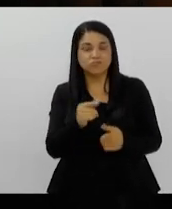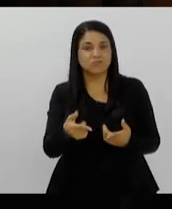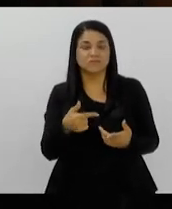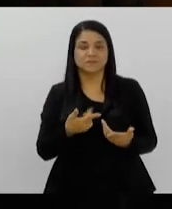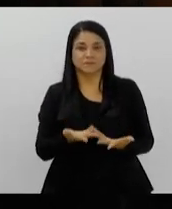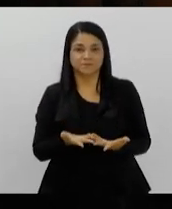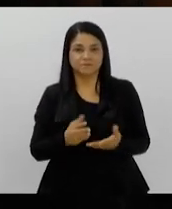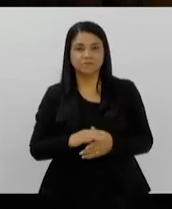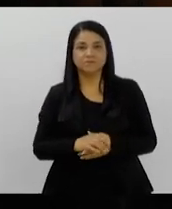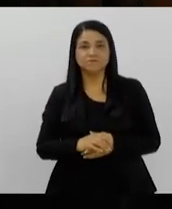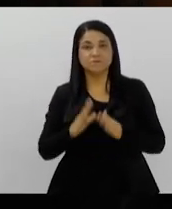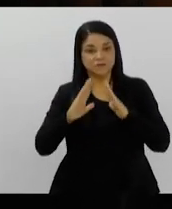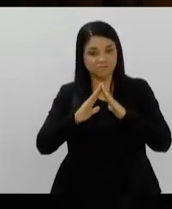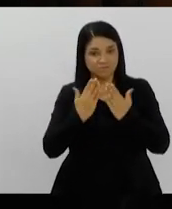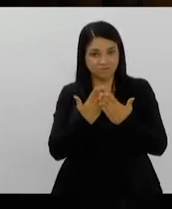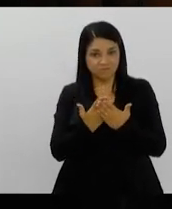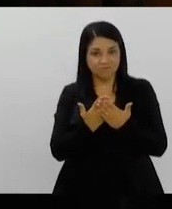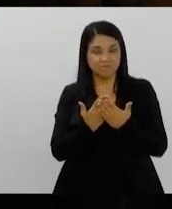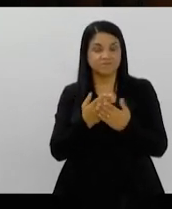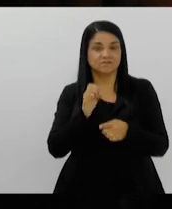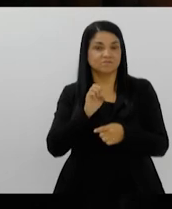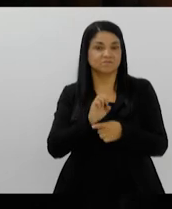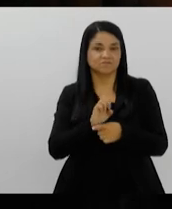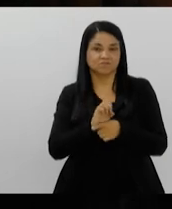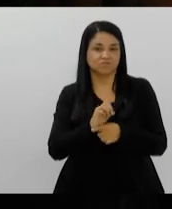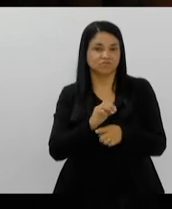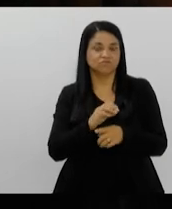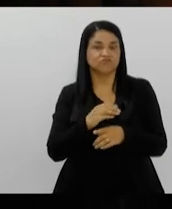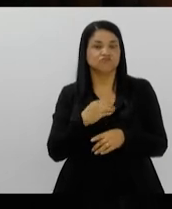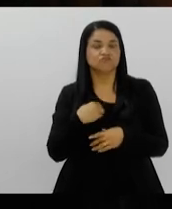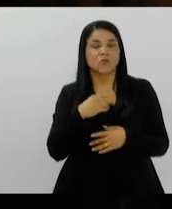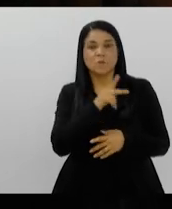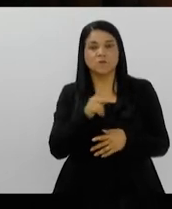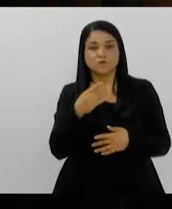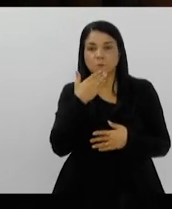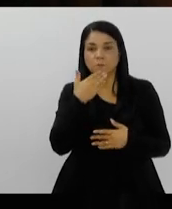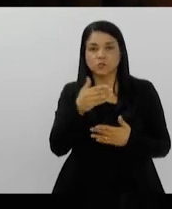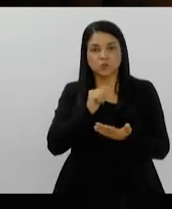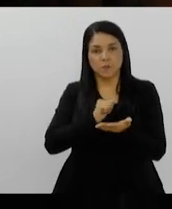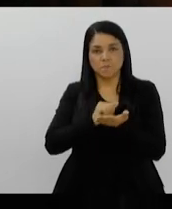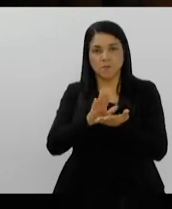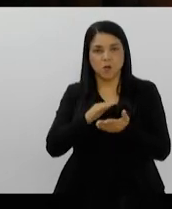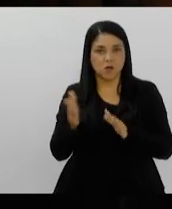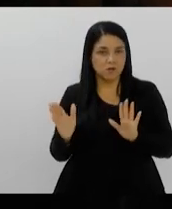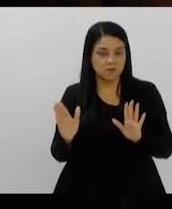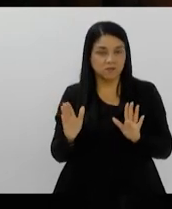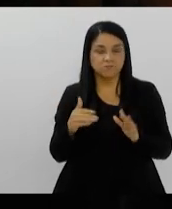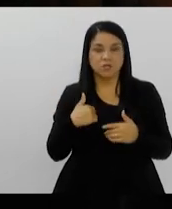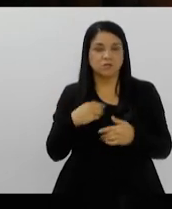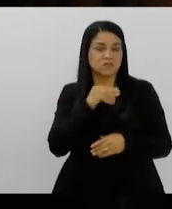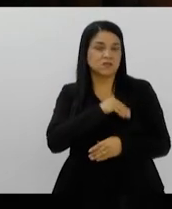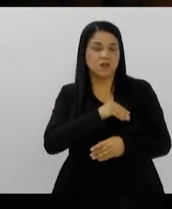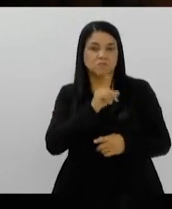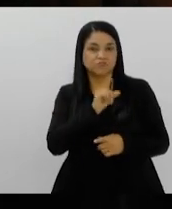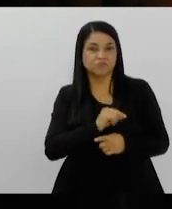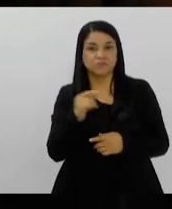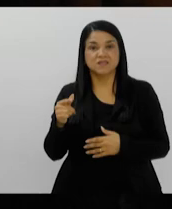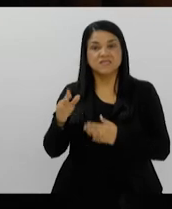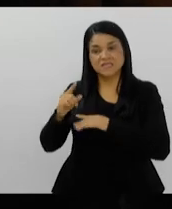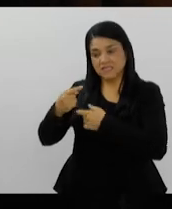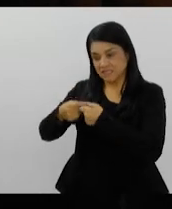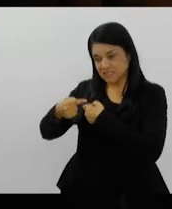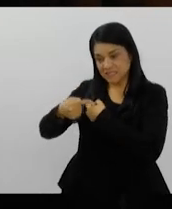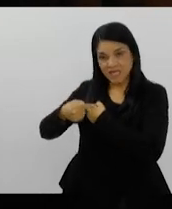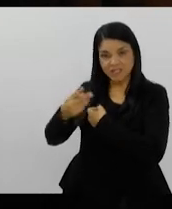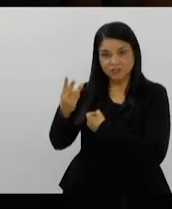estadual. Professor se exonerando porque não suporta mais o salário. Cidadezinha do interior do estado com 30 mil habitantes pagando o